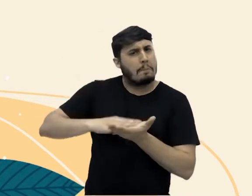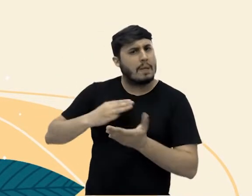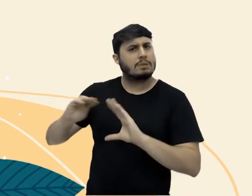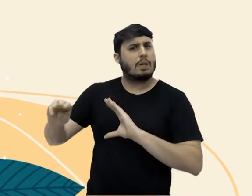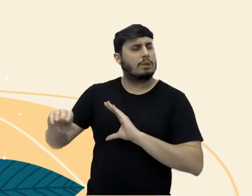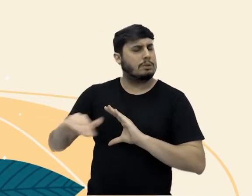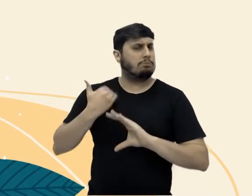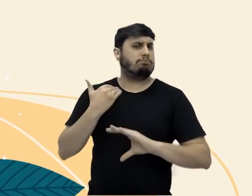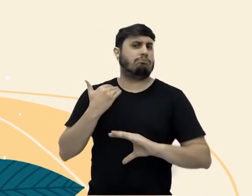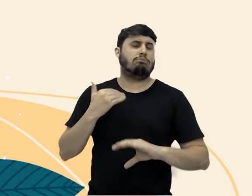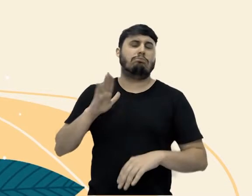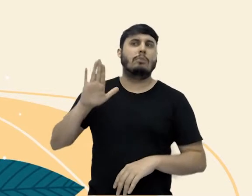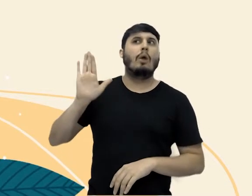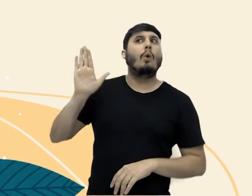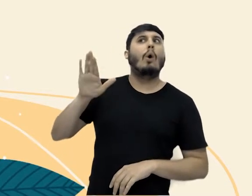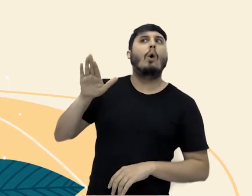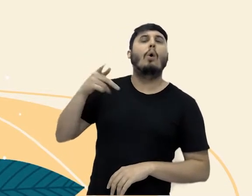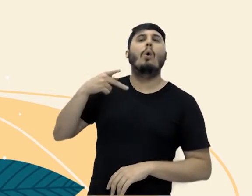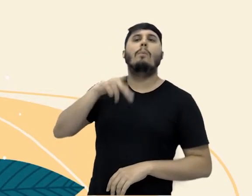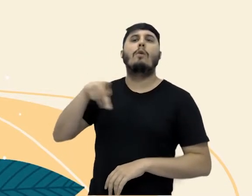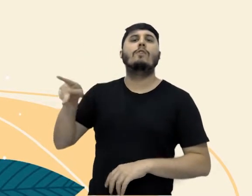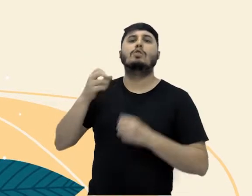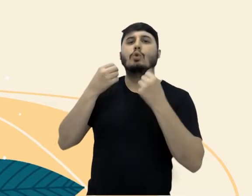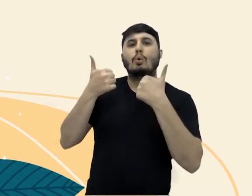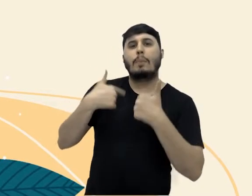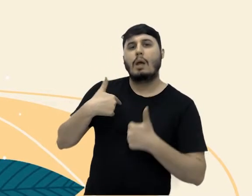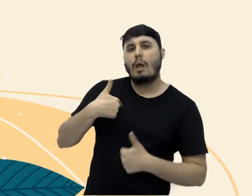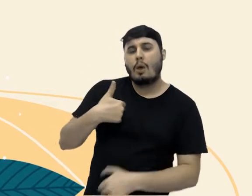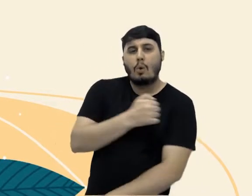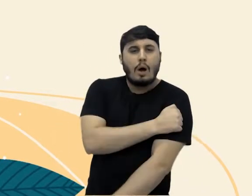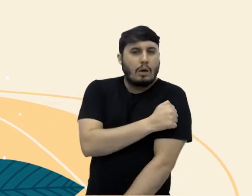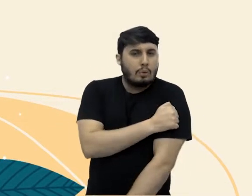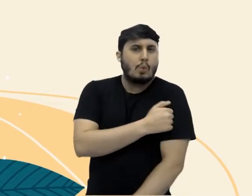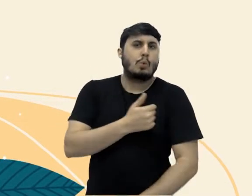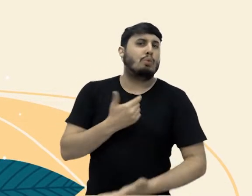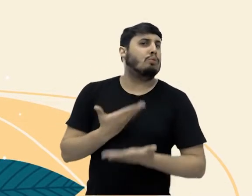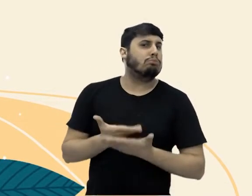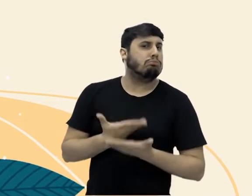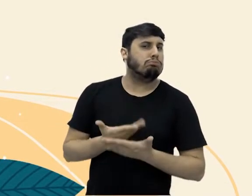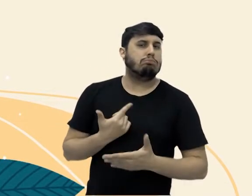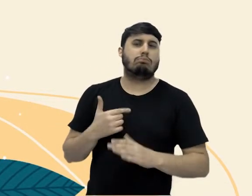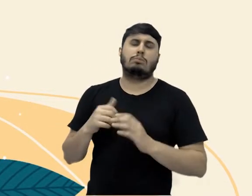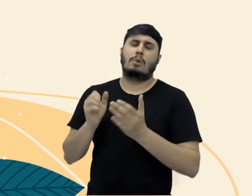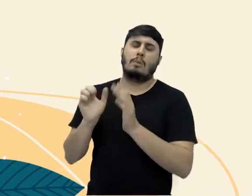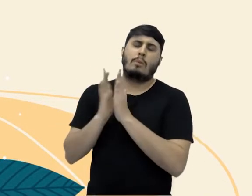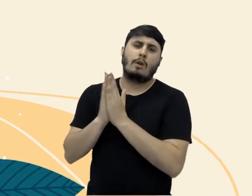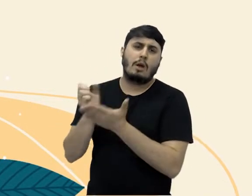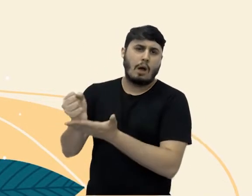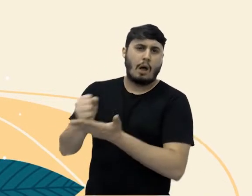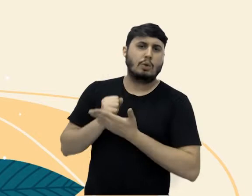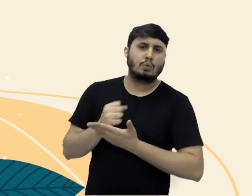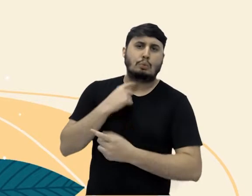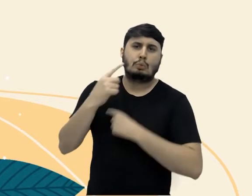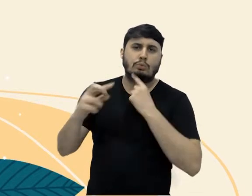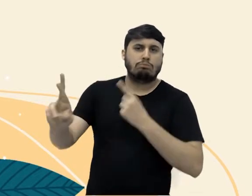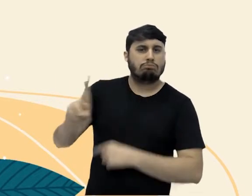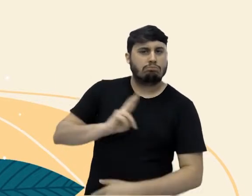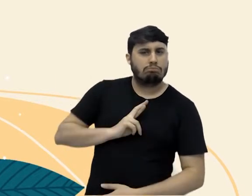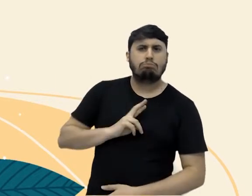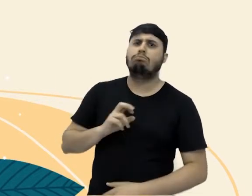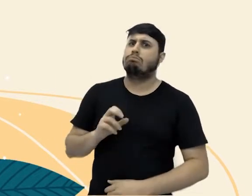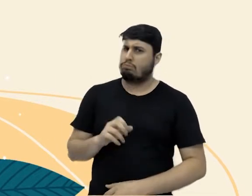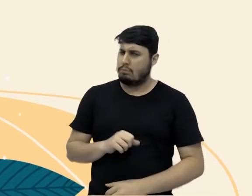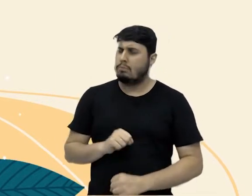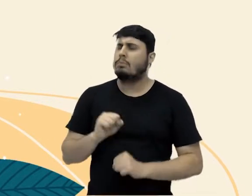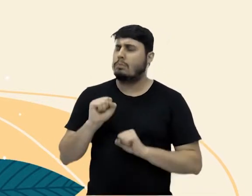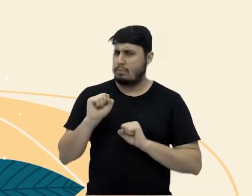algum material, manda mensagem lá, tá? Manda mensagem, ô professor, tudo bem, sou fulano de tal, pô, dá uma ajuda